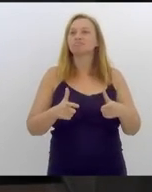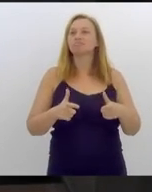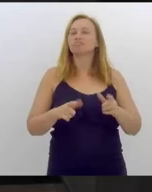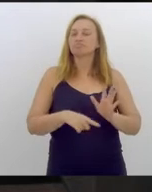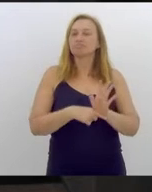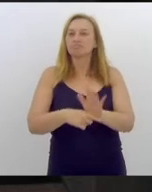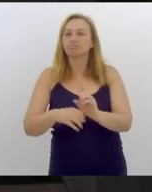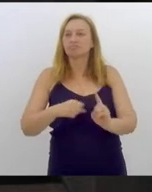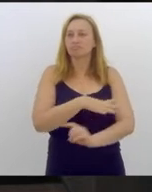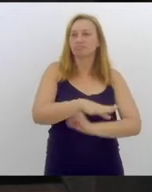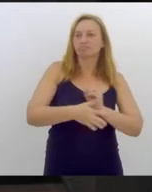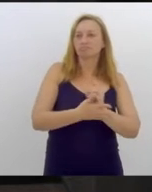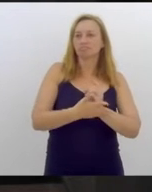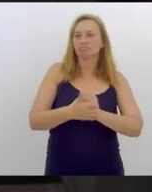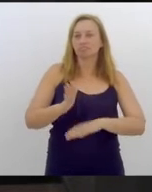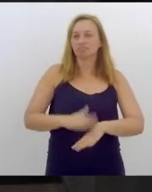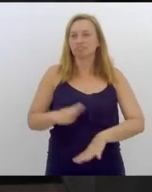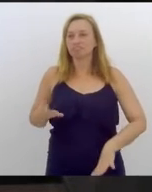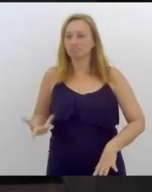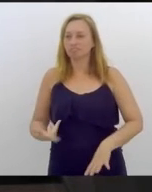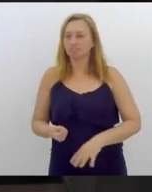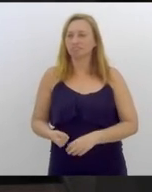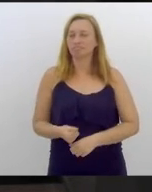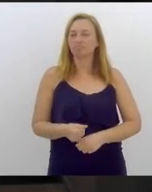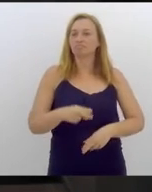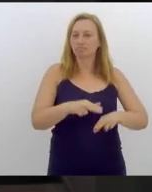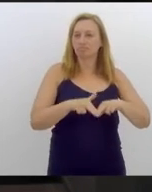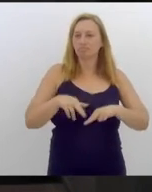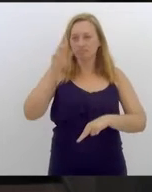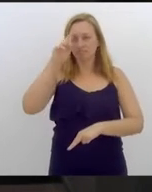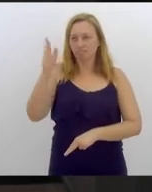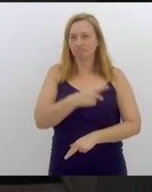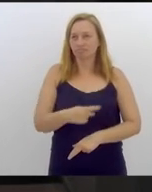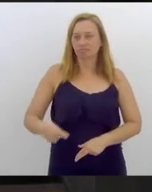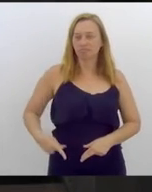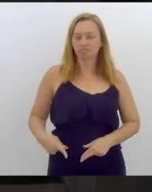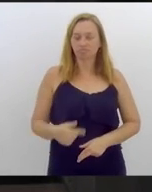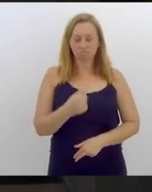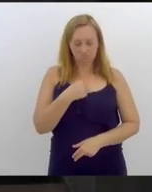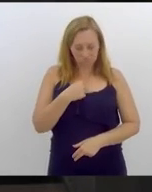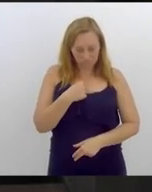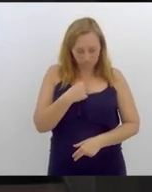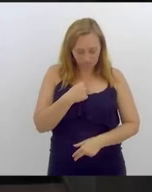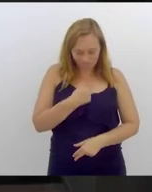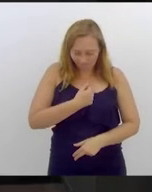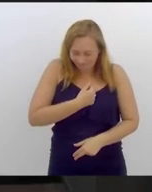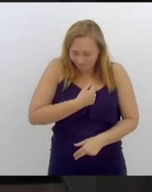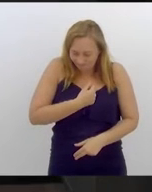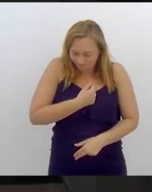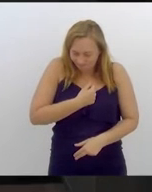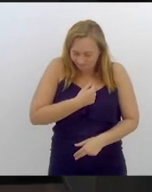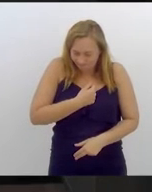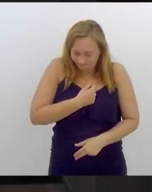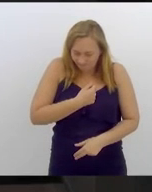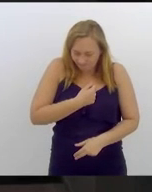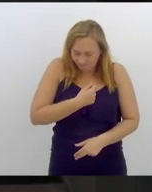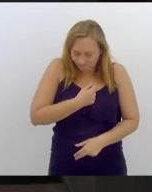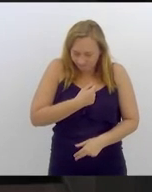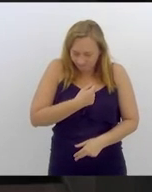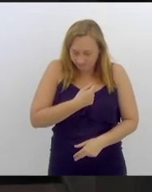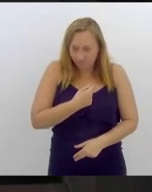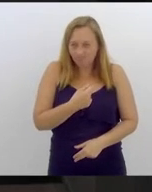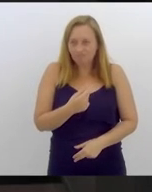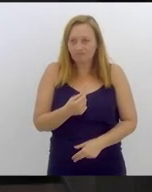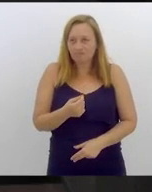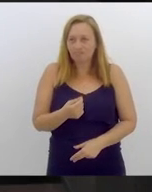assistência social muito mais plena por isso a senhora Presidente eu não queria passar aqui no dia de